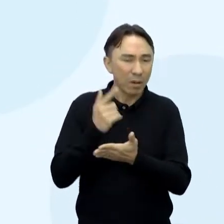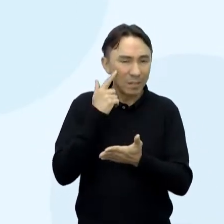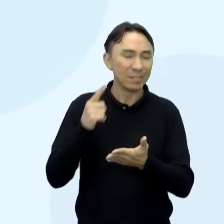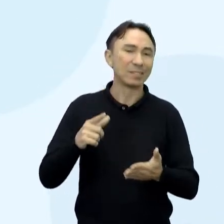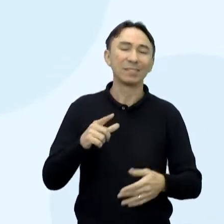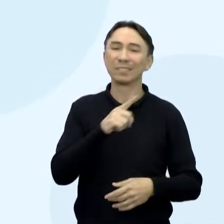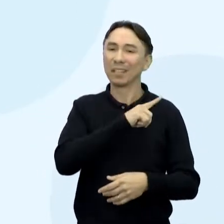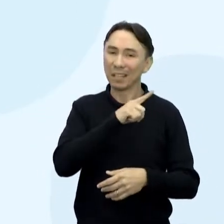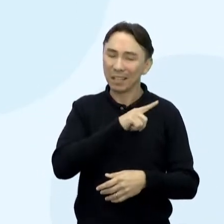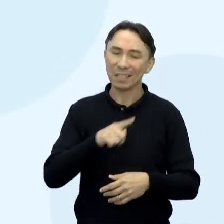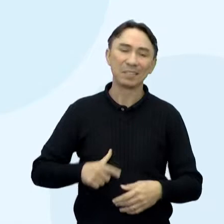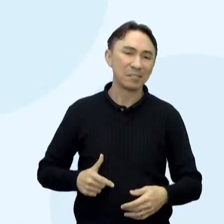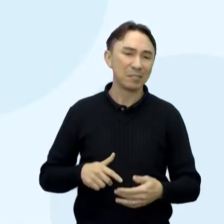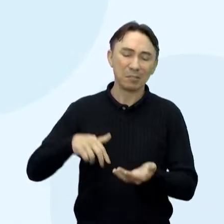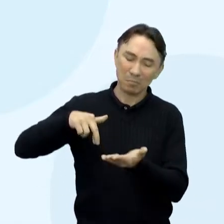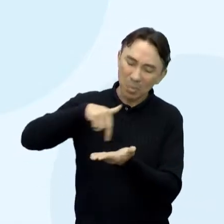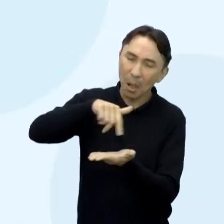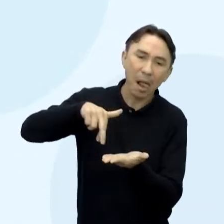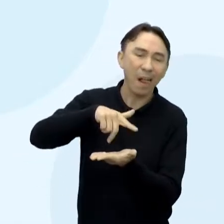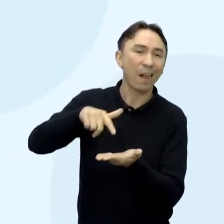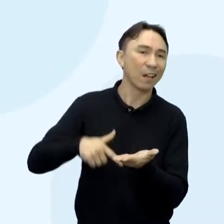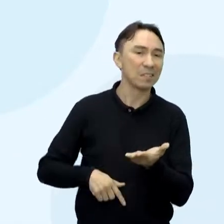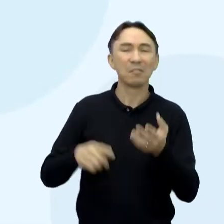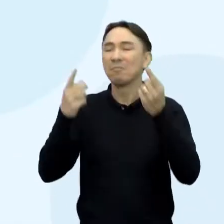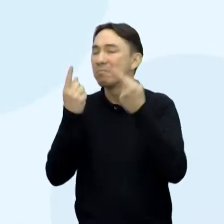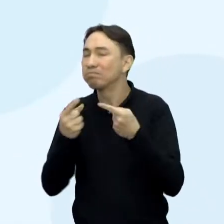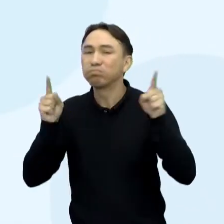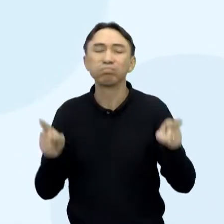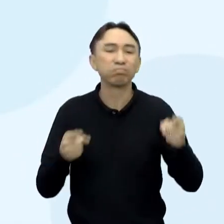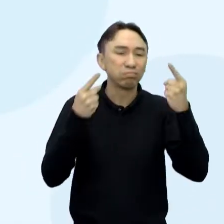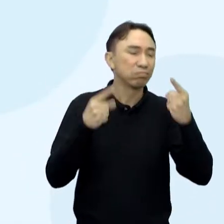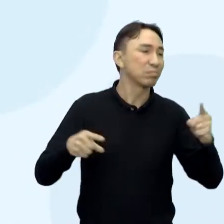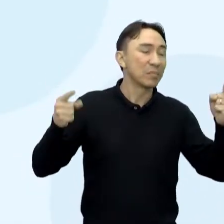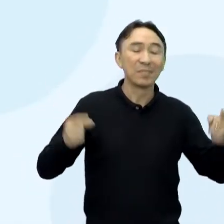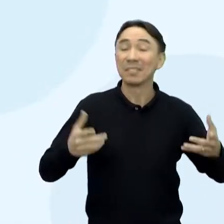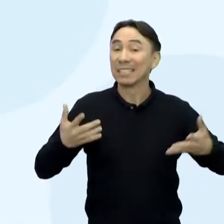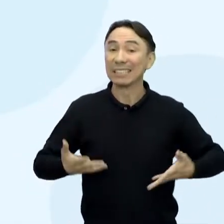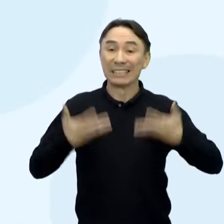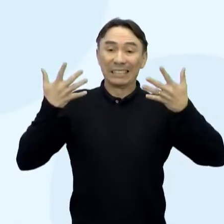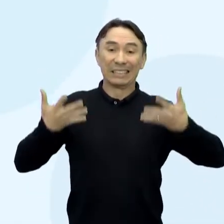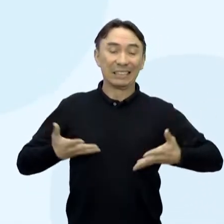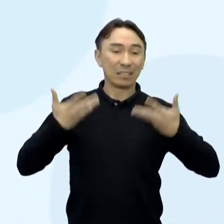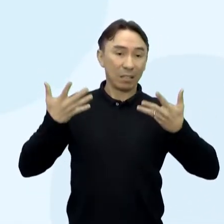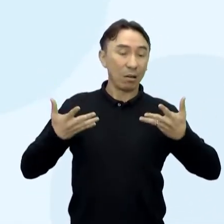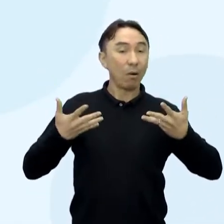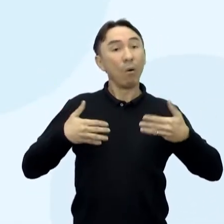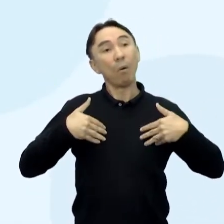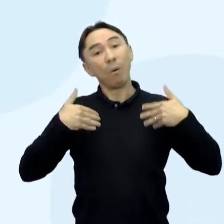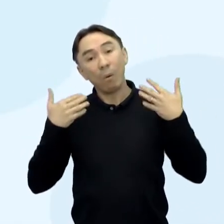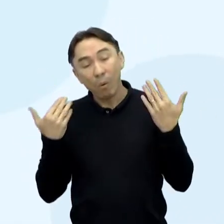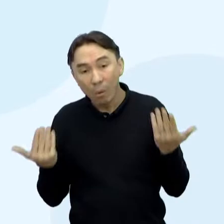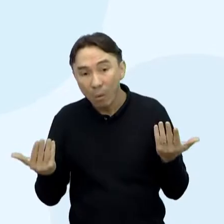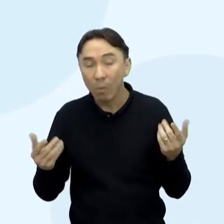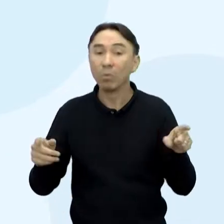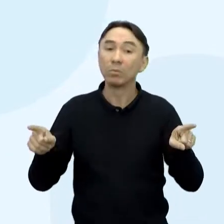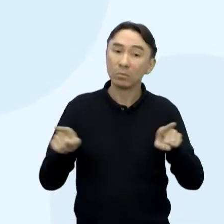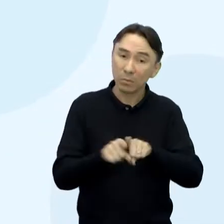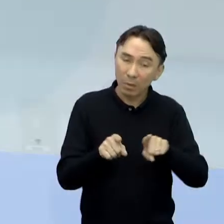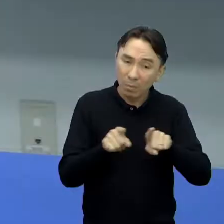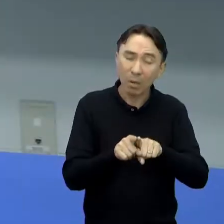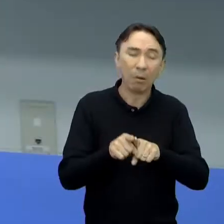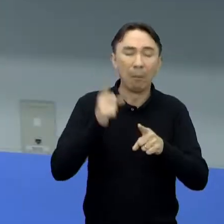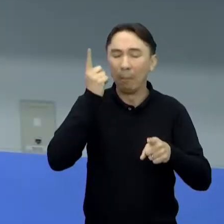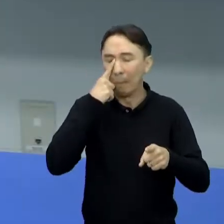de dança, de música, de alegria ou pranto, de uma